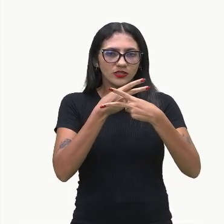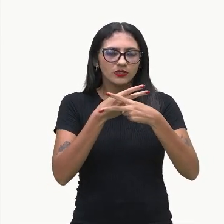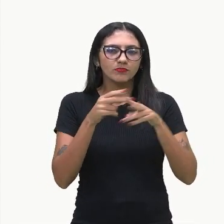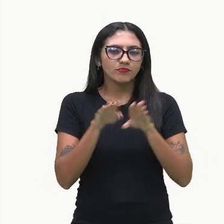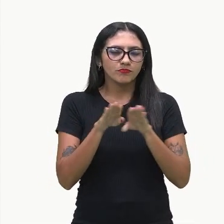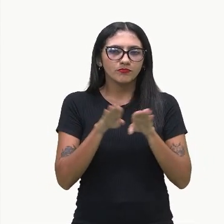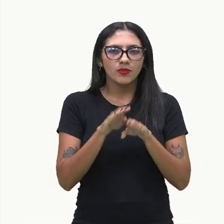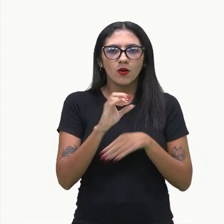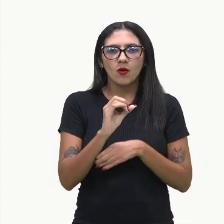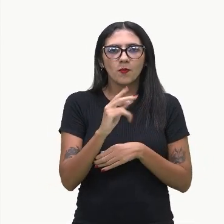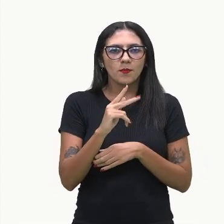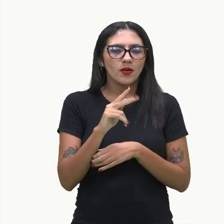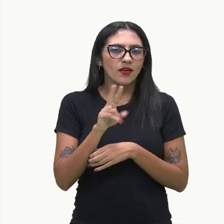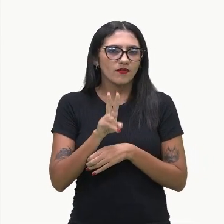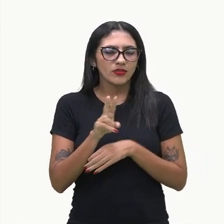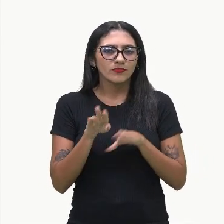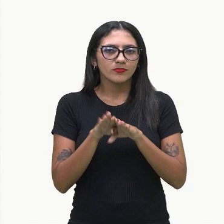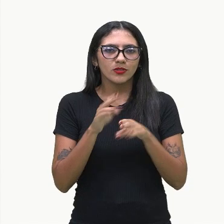OPV, são sempre